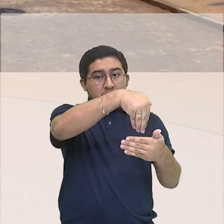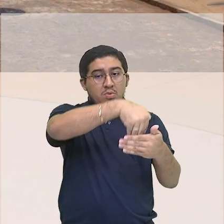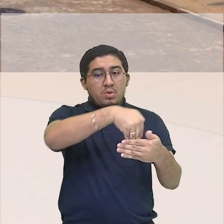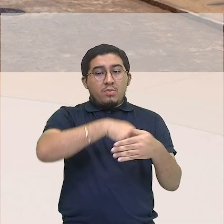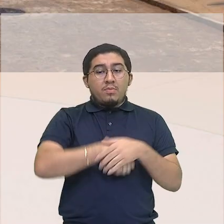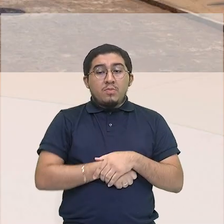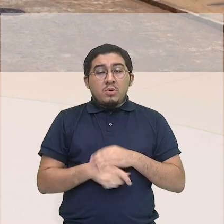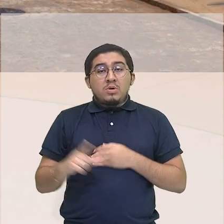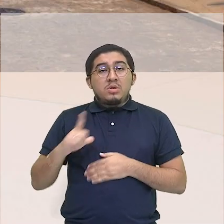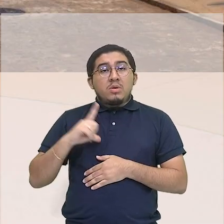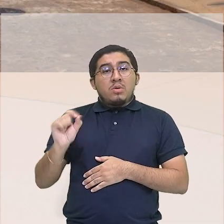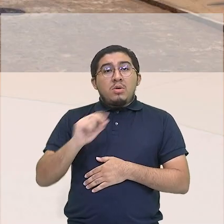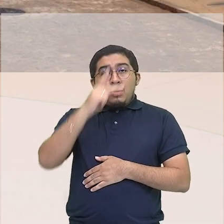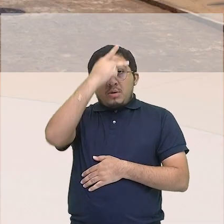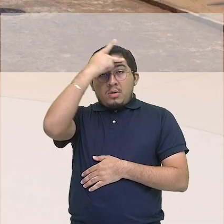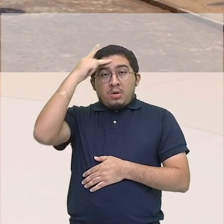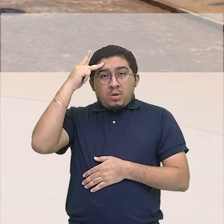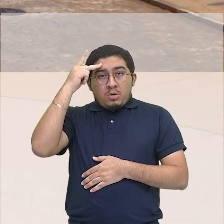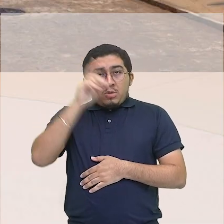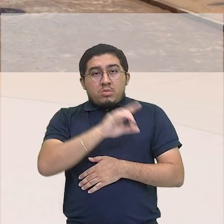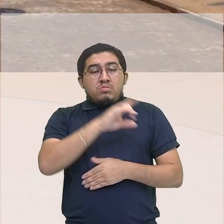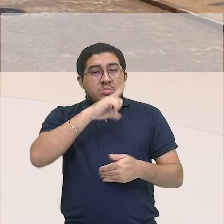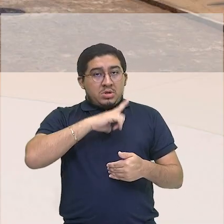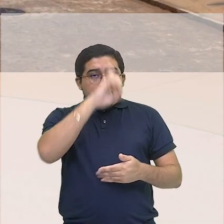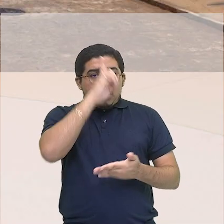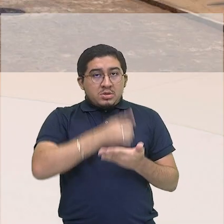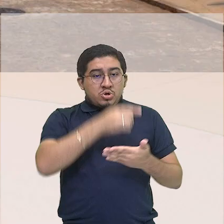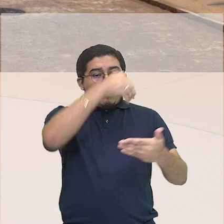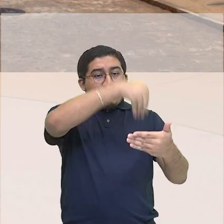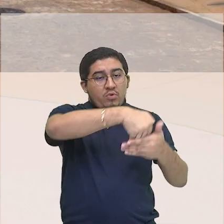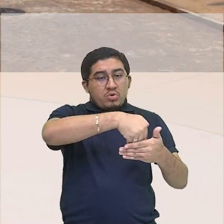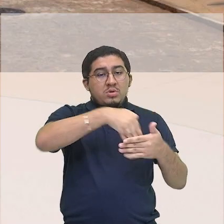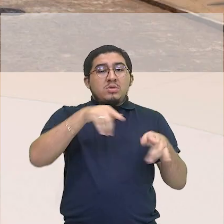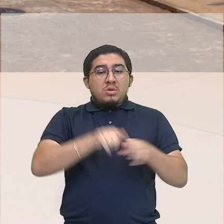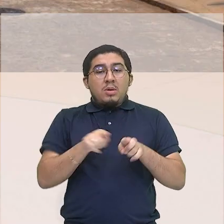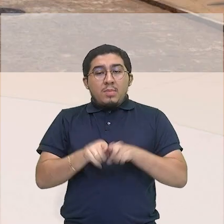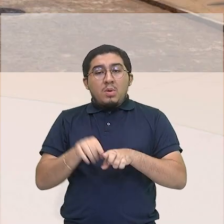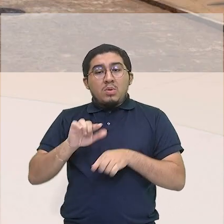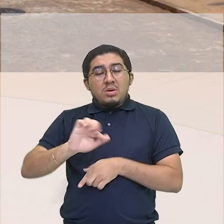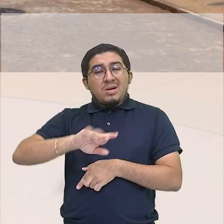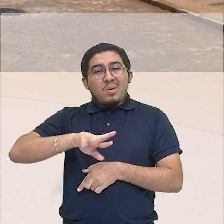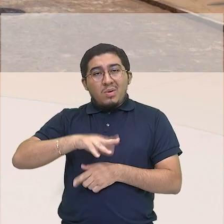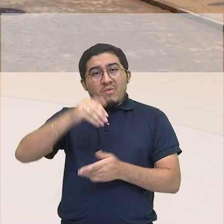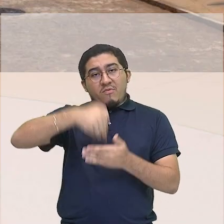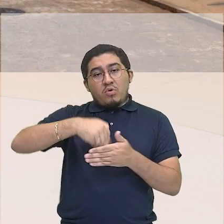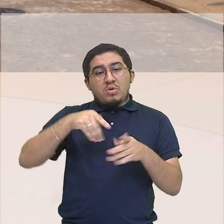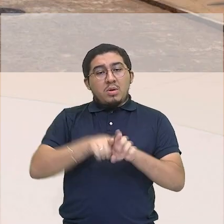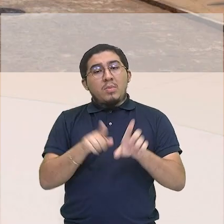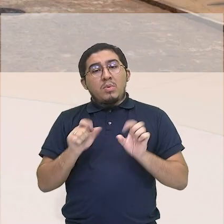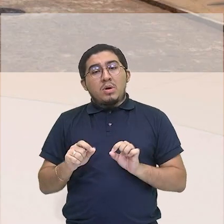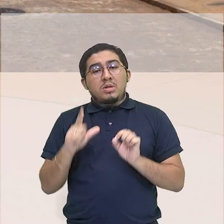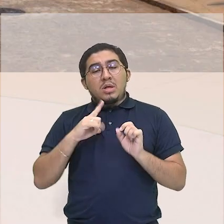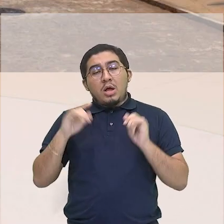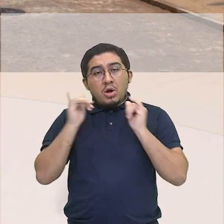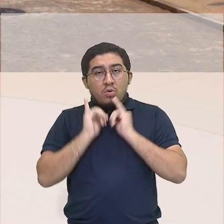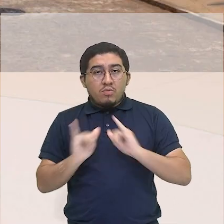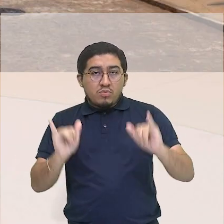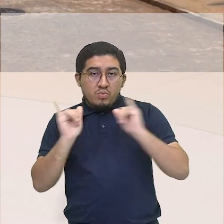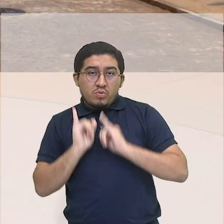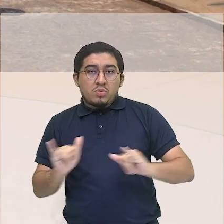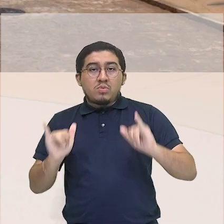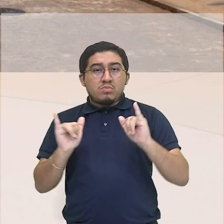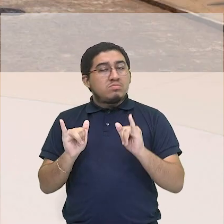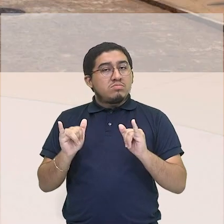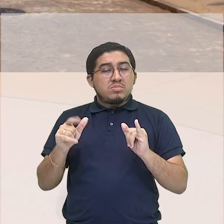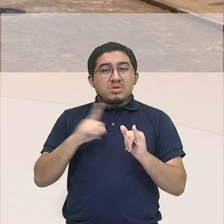quando os cidadãos decidem quem votar, não eleitoral, quando os grupos de pressão influenciam políticas públicas